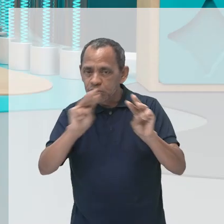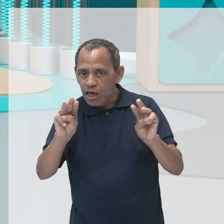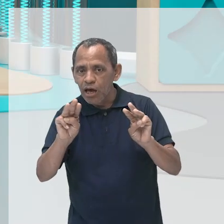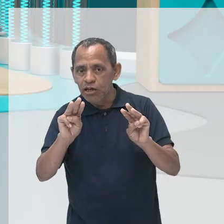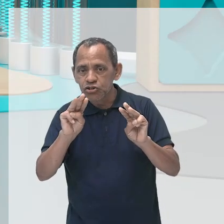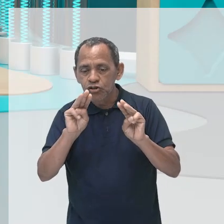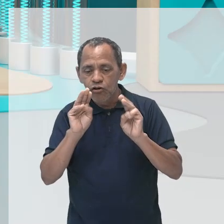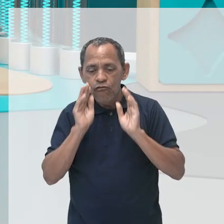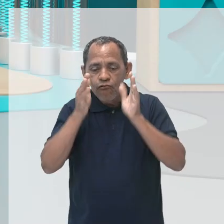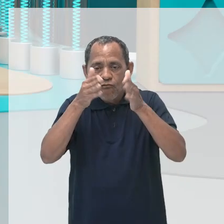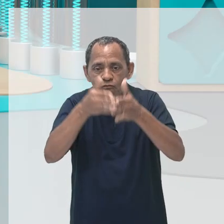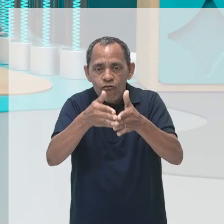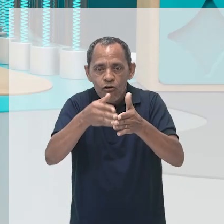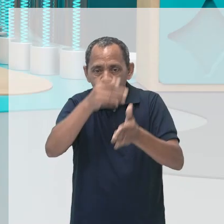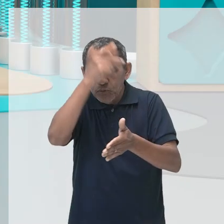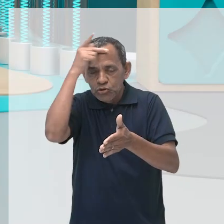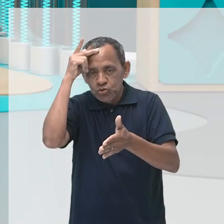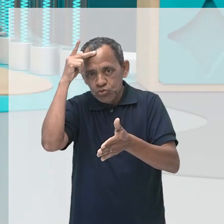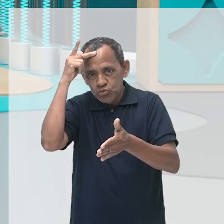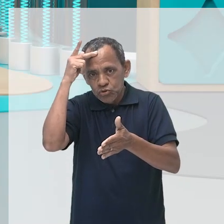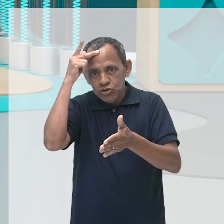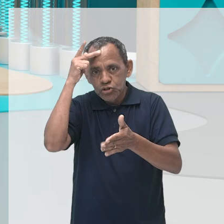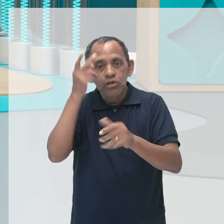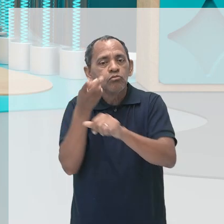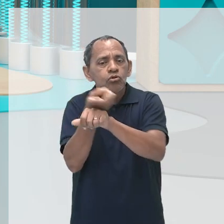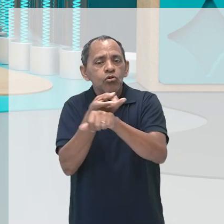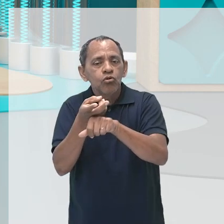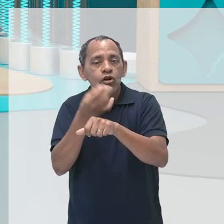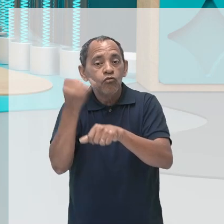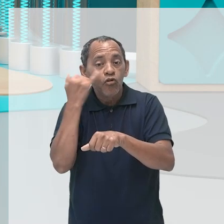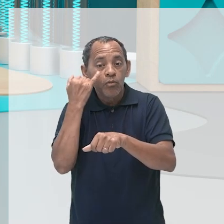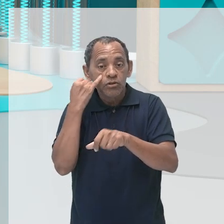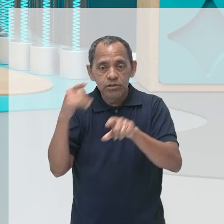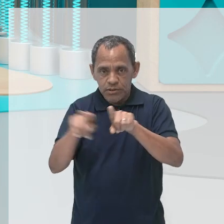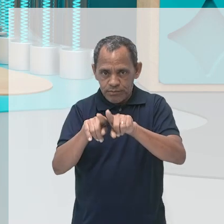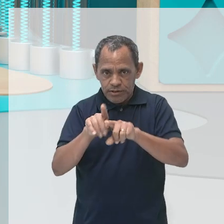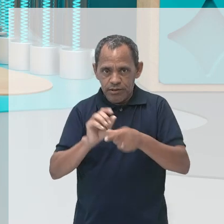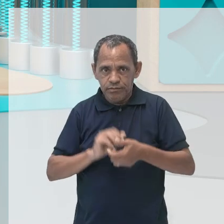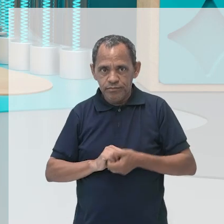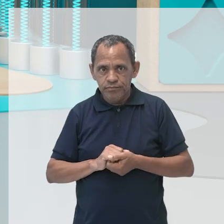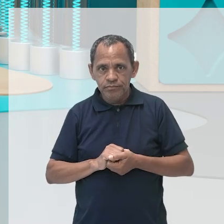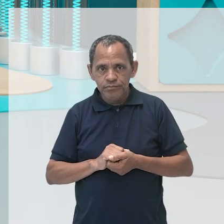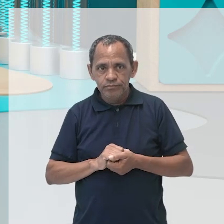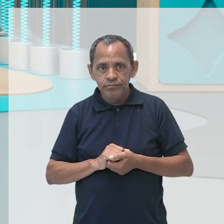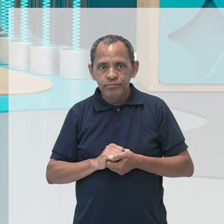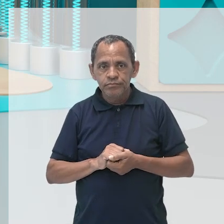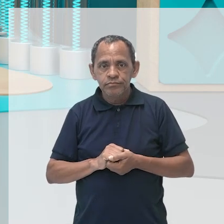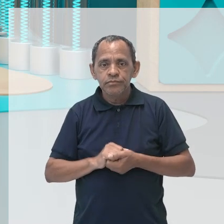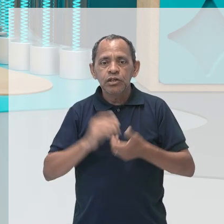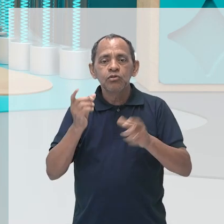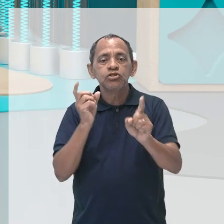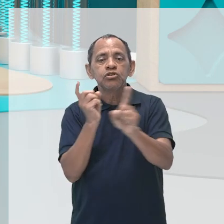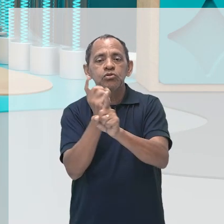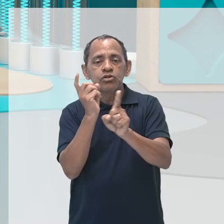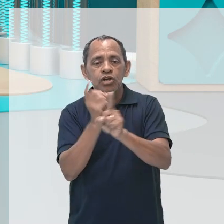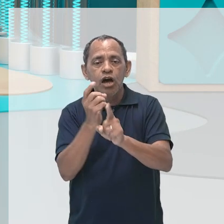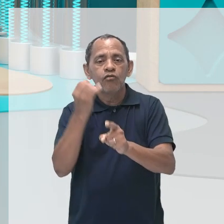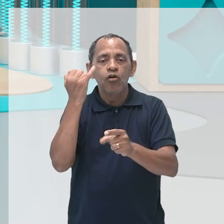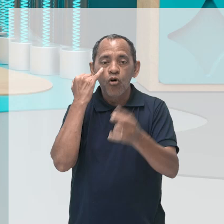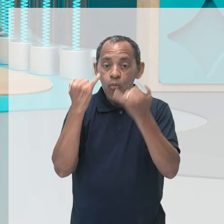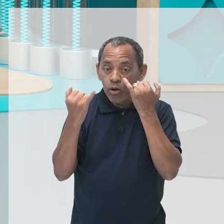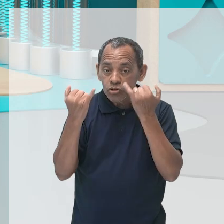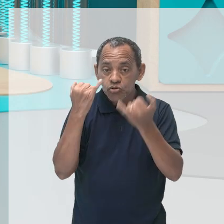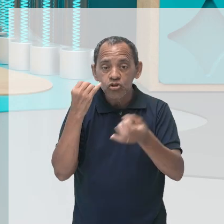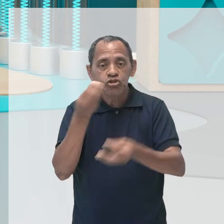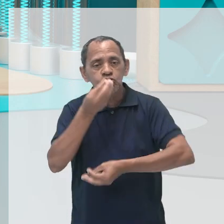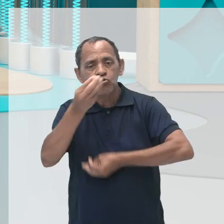exatamente para aquelas pessoas que buscavam mais informação, ok? Então, você encontrava aqui informações de